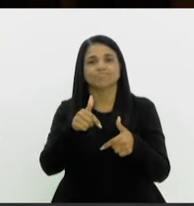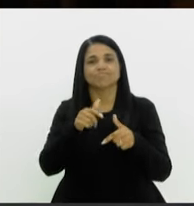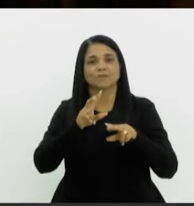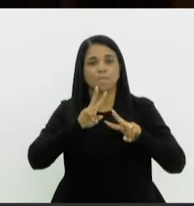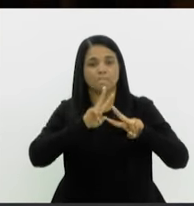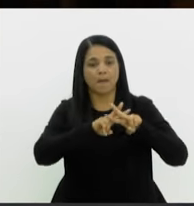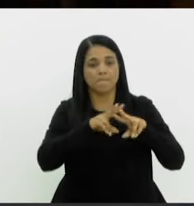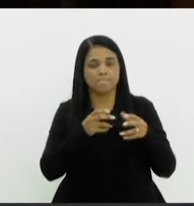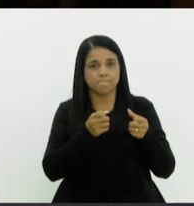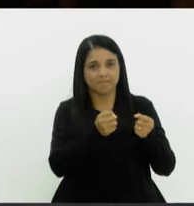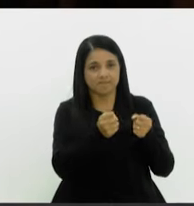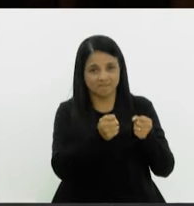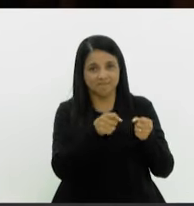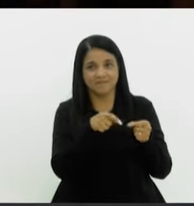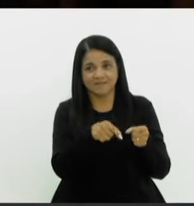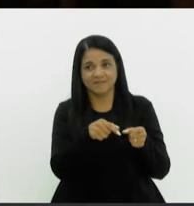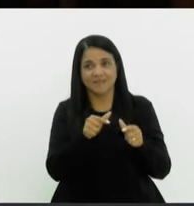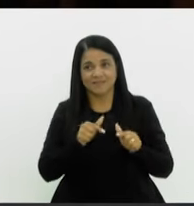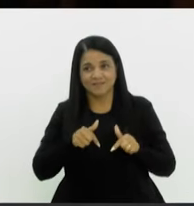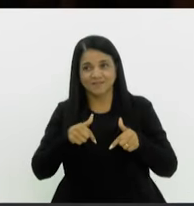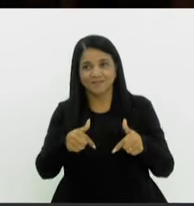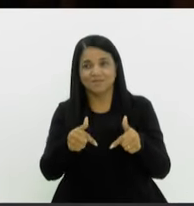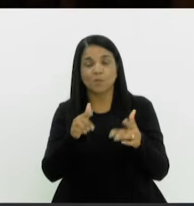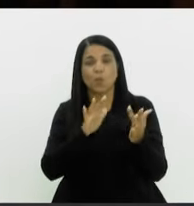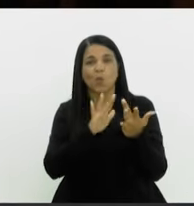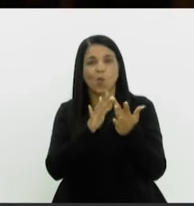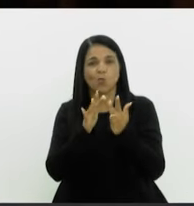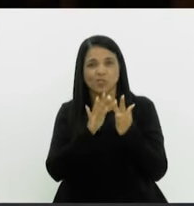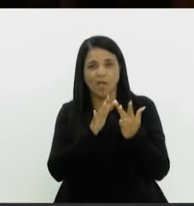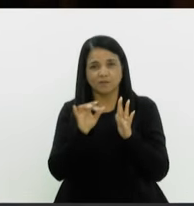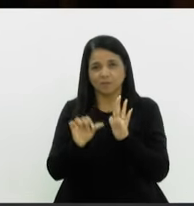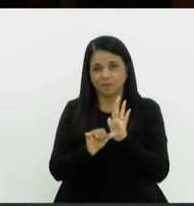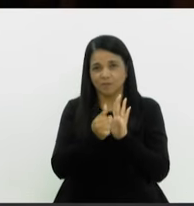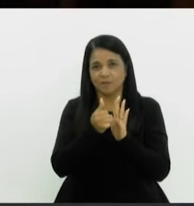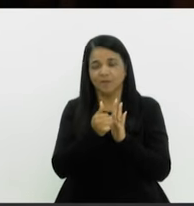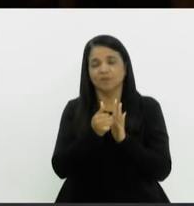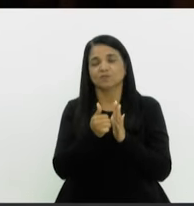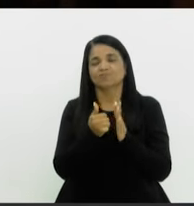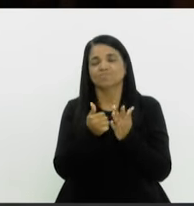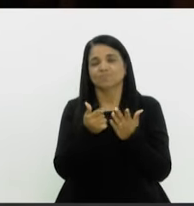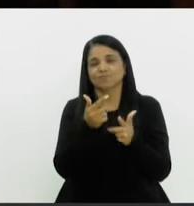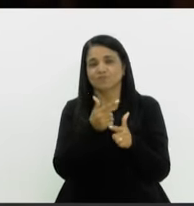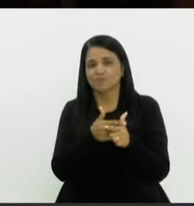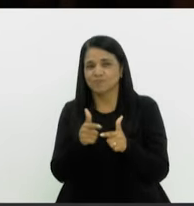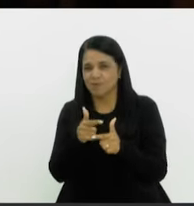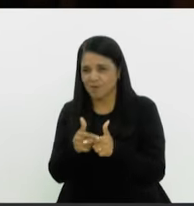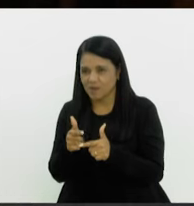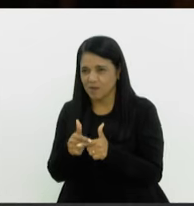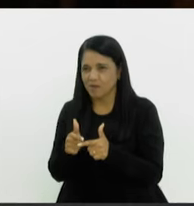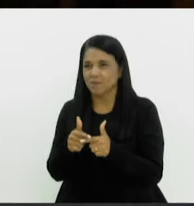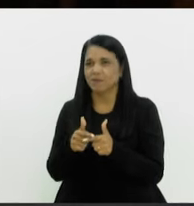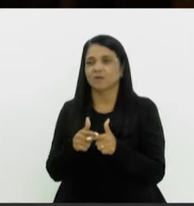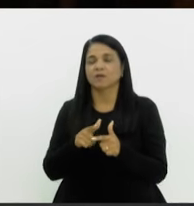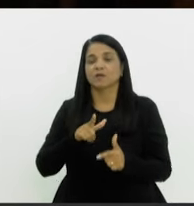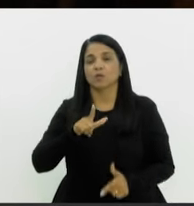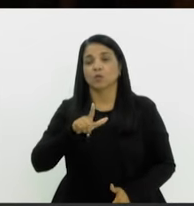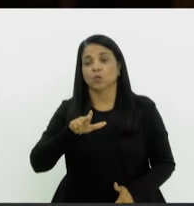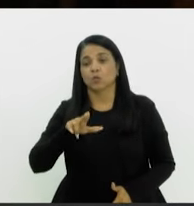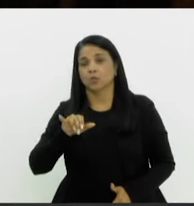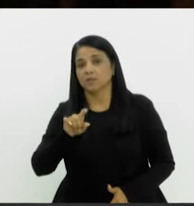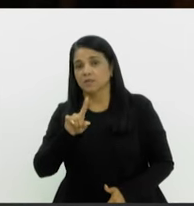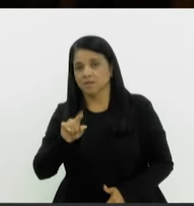Estado do Rio foi minha meu primeira meu primeiro contato com com tantas mazelas a querida Eloísa Aguiar com quem eu tenho